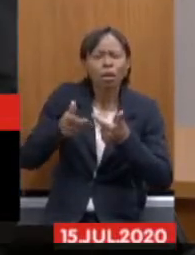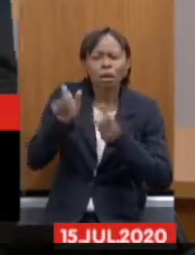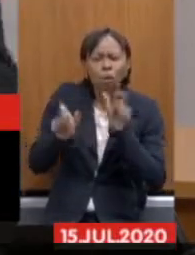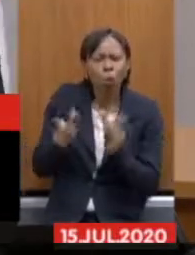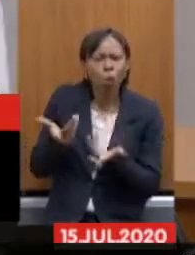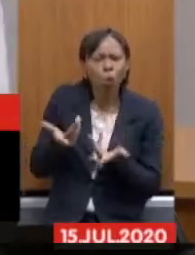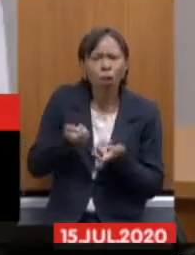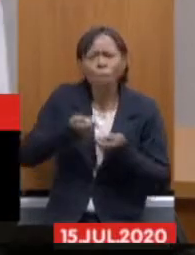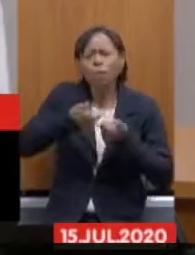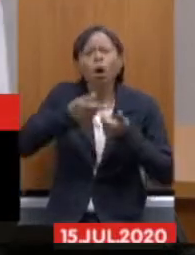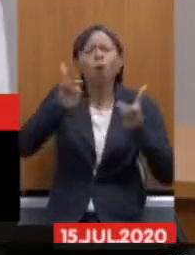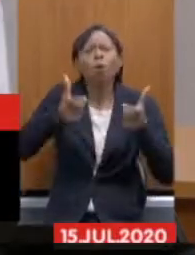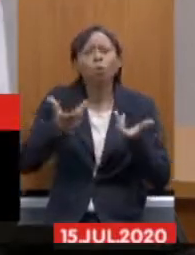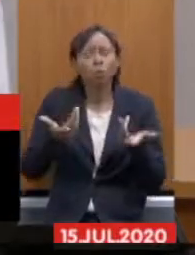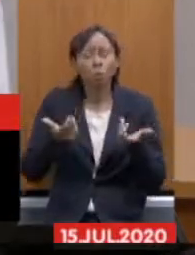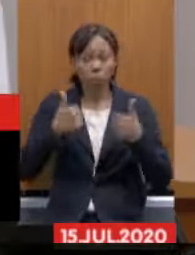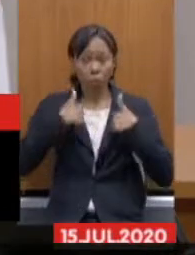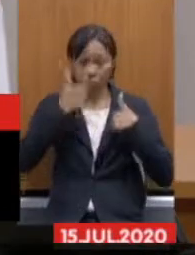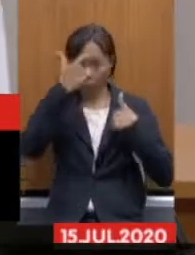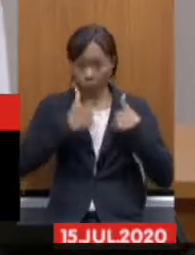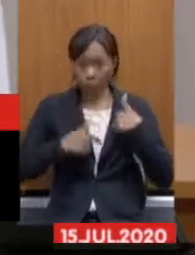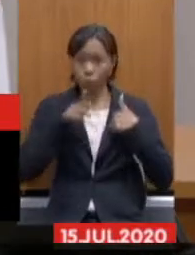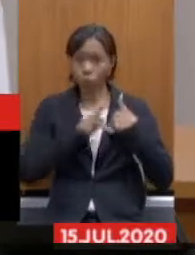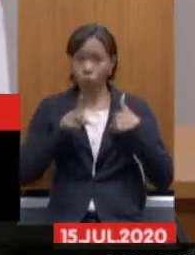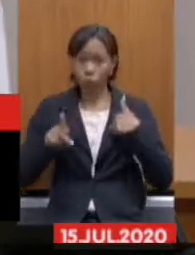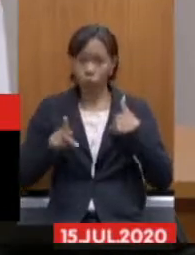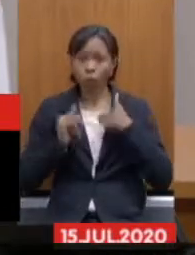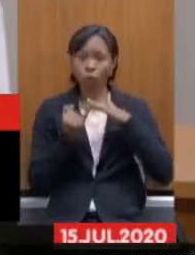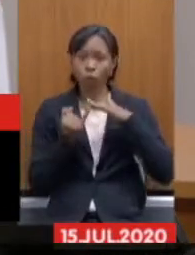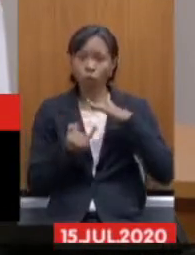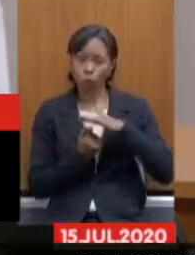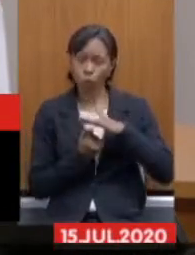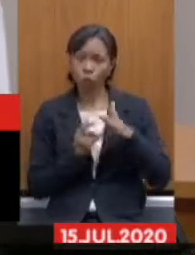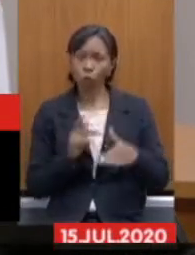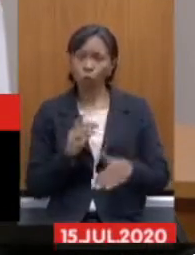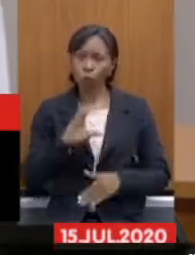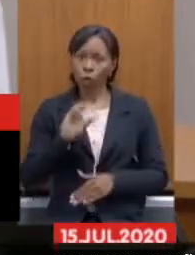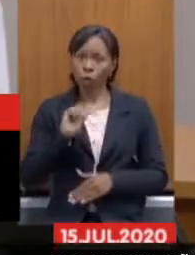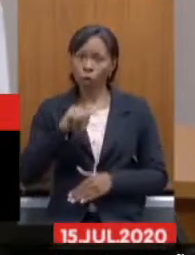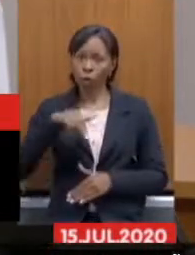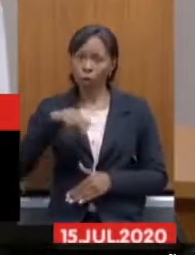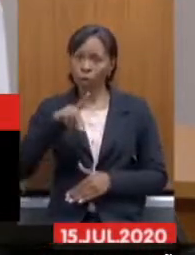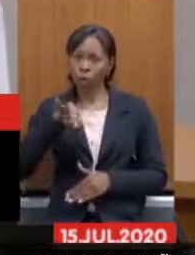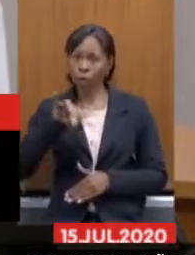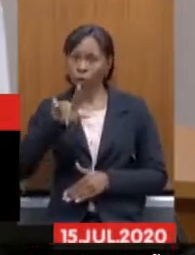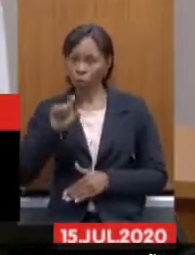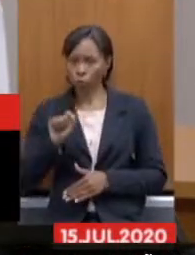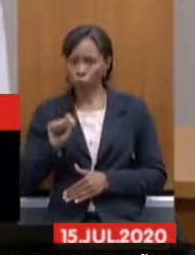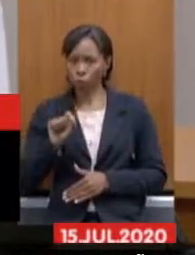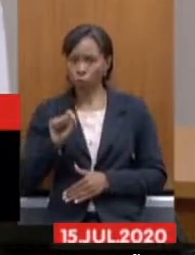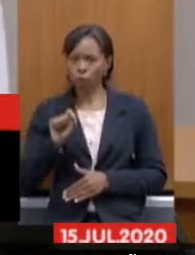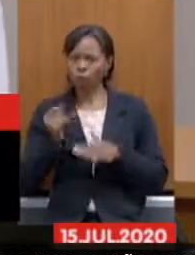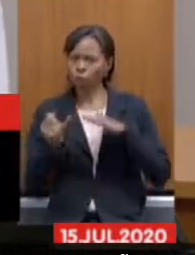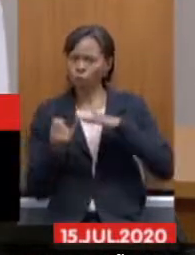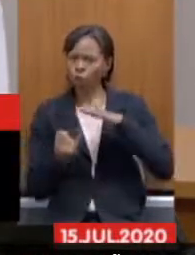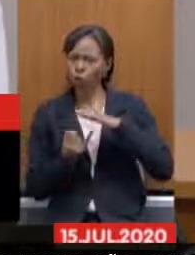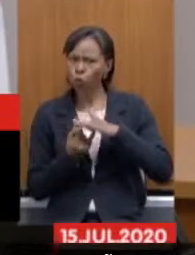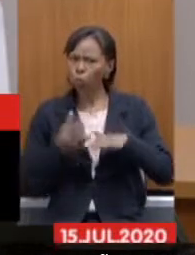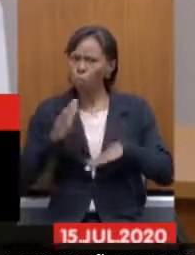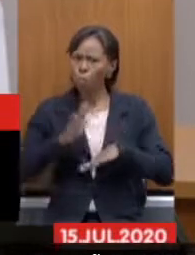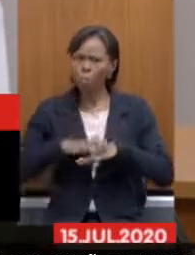olá eu sou professor do instituto cândido tostes é uma das instituições mais antigas